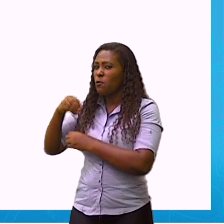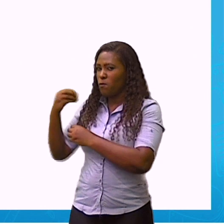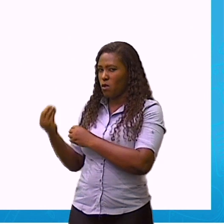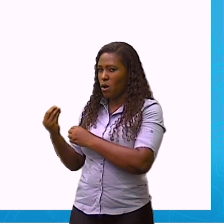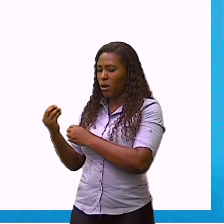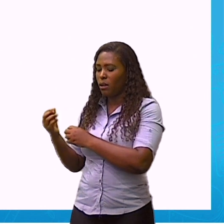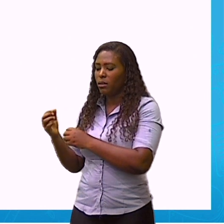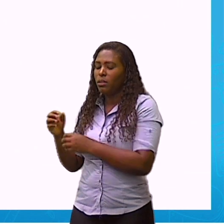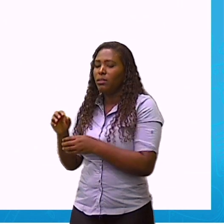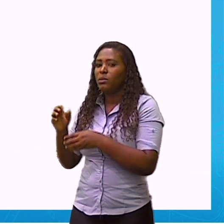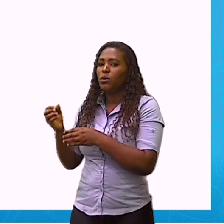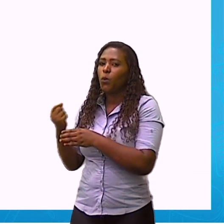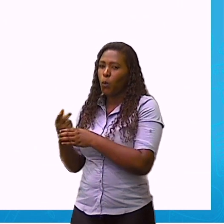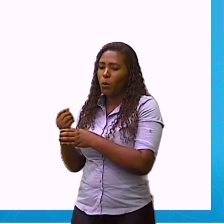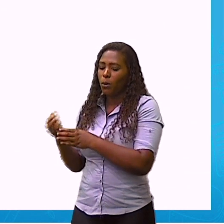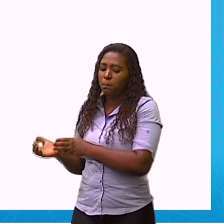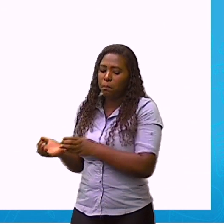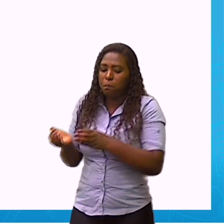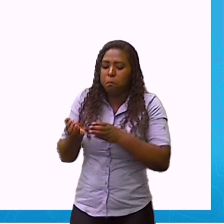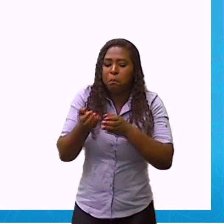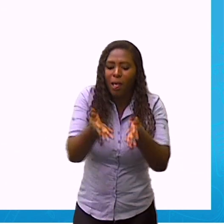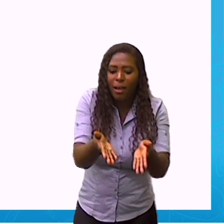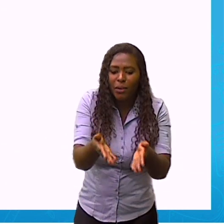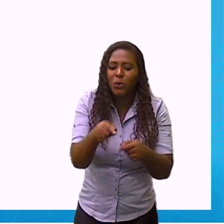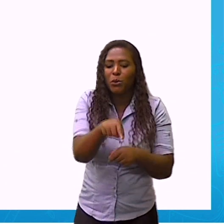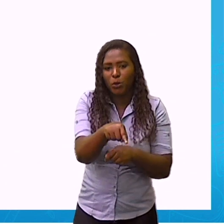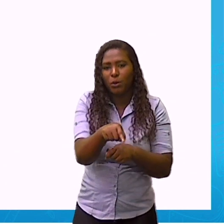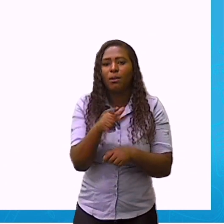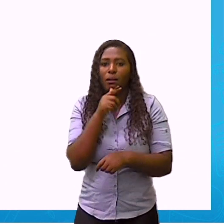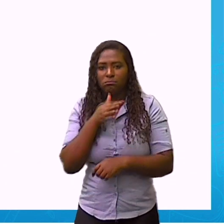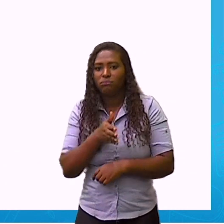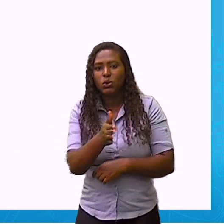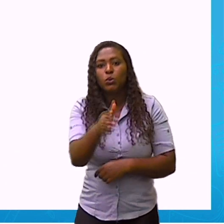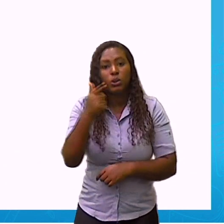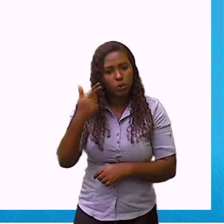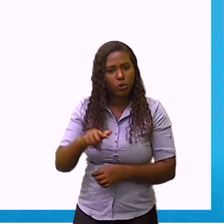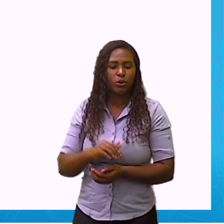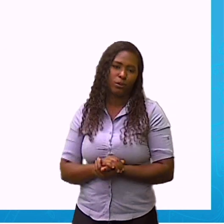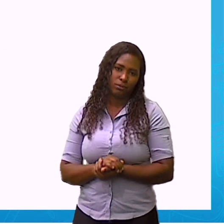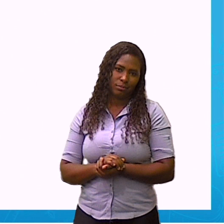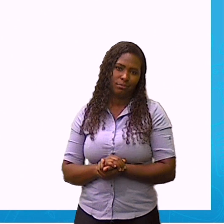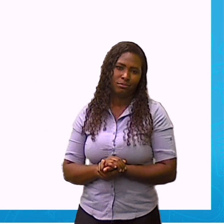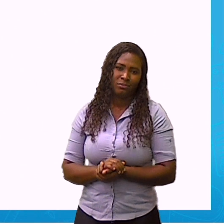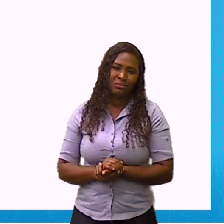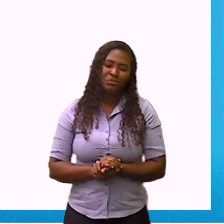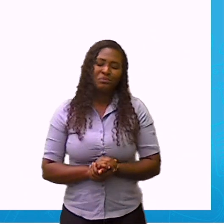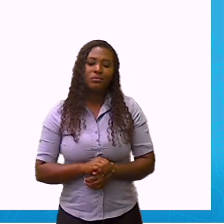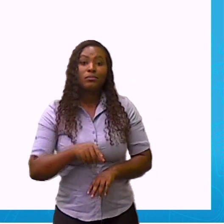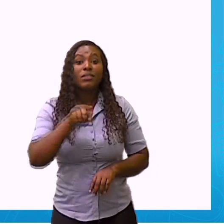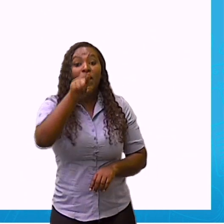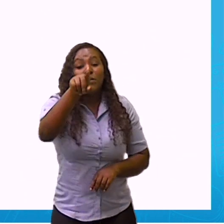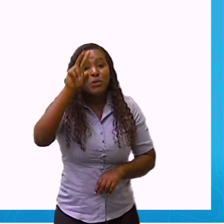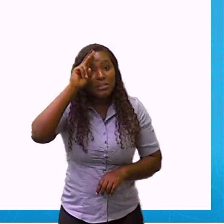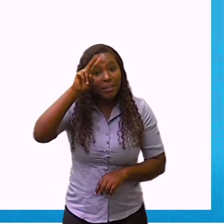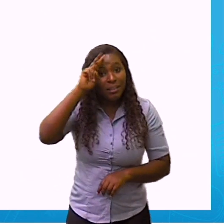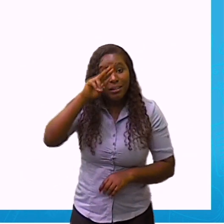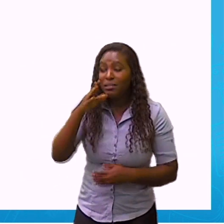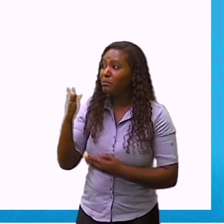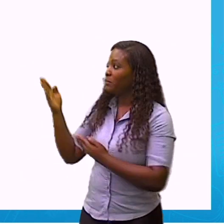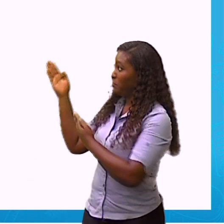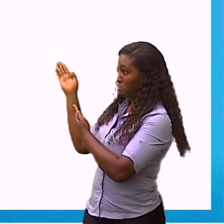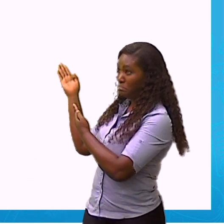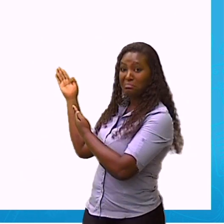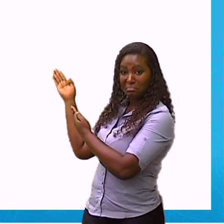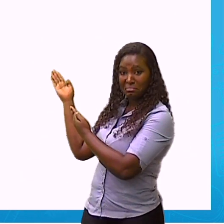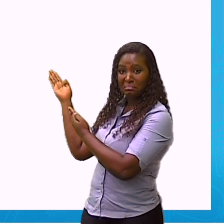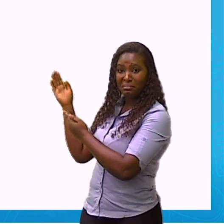Aqui na nossa cidade, quem lembra desta época, de ficar na fila para você conseguir água mineral?